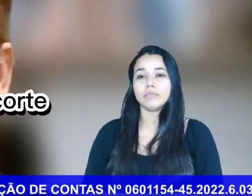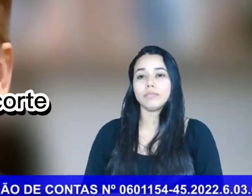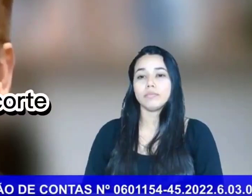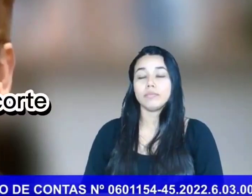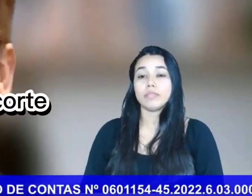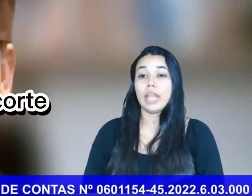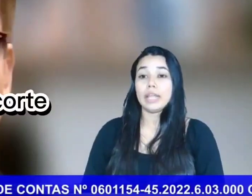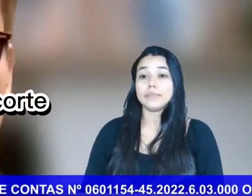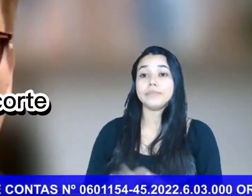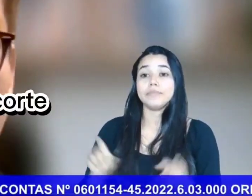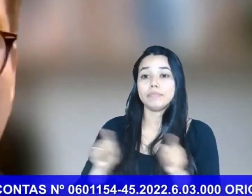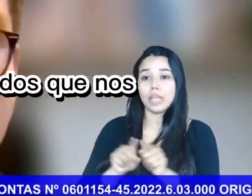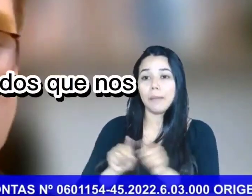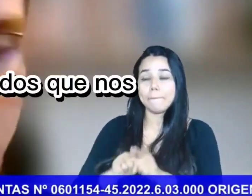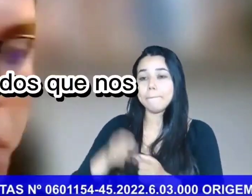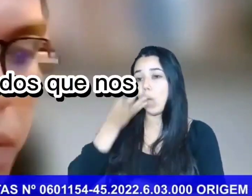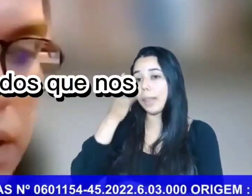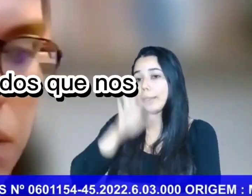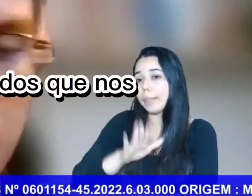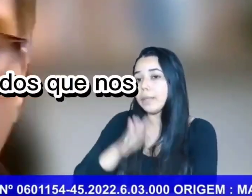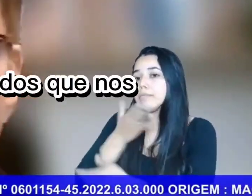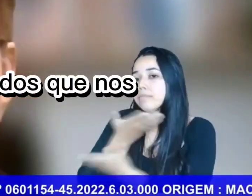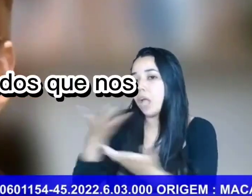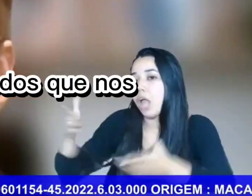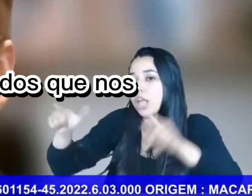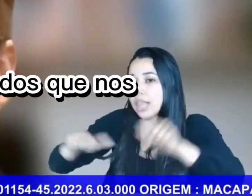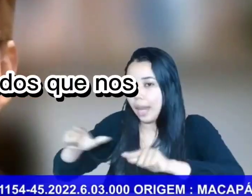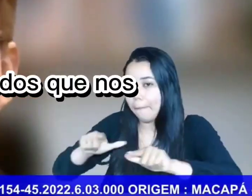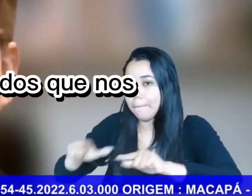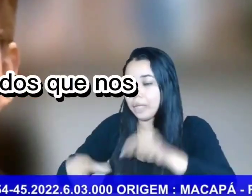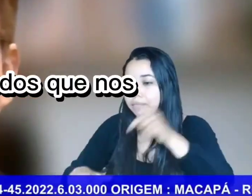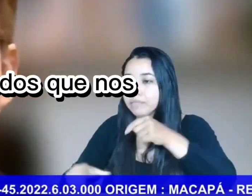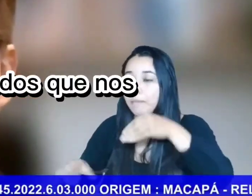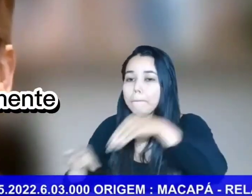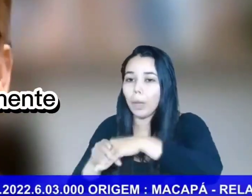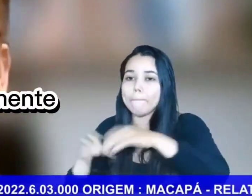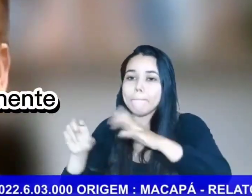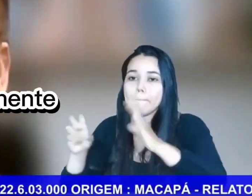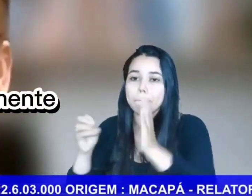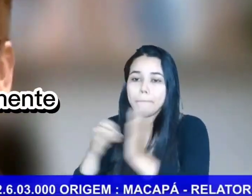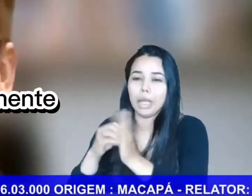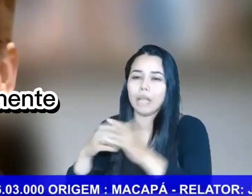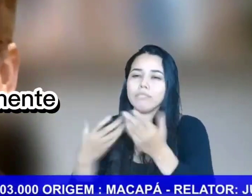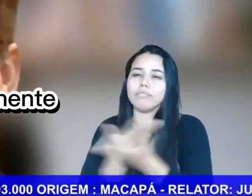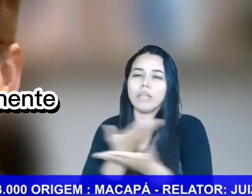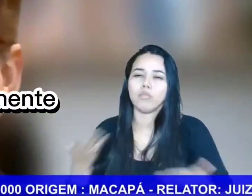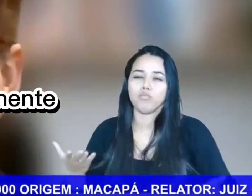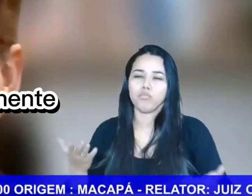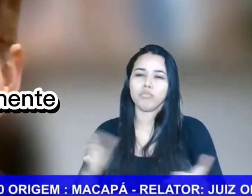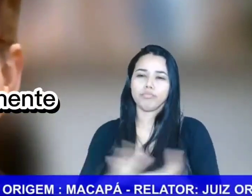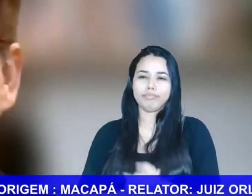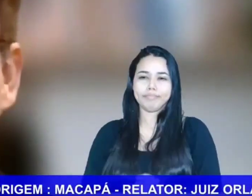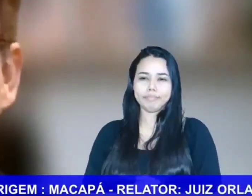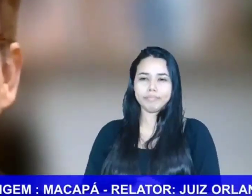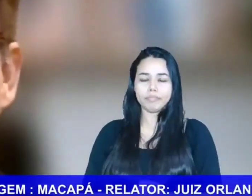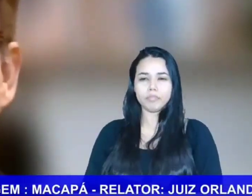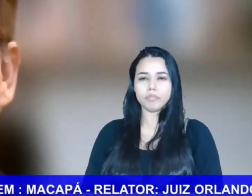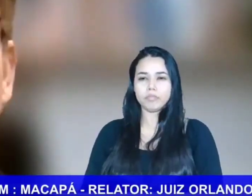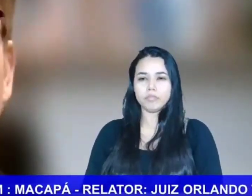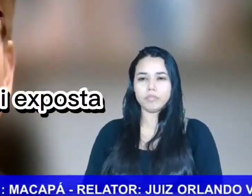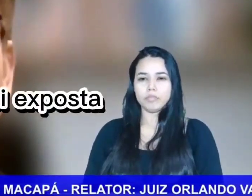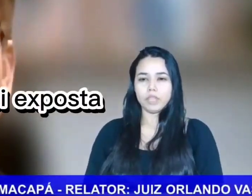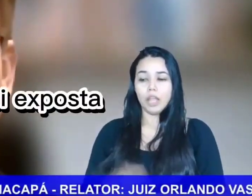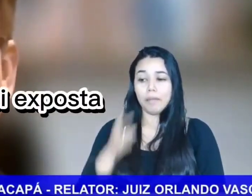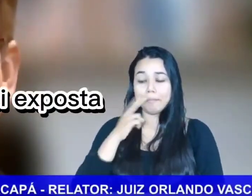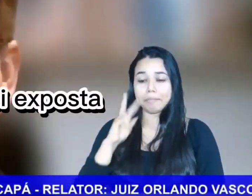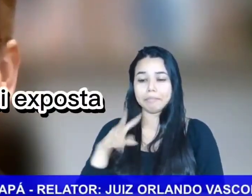servidores dessa egrégia corte, aos colegas advogados e a todos que nos acompanham presencial ou remotamente. A